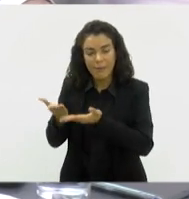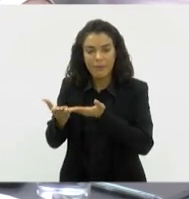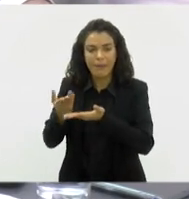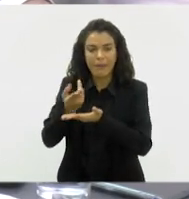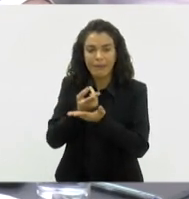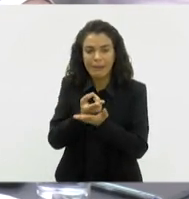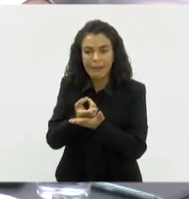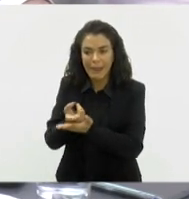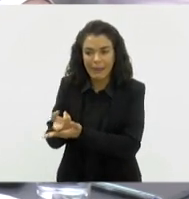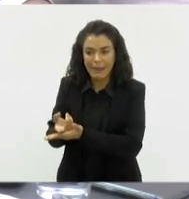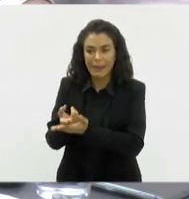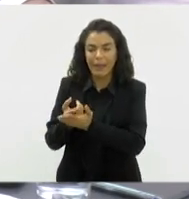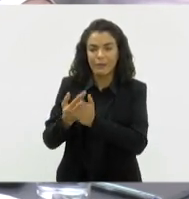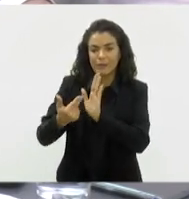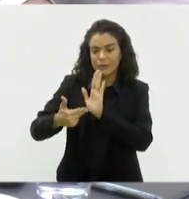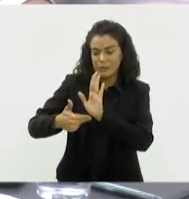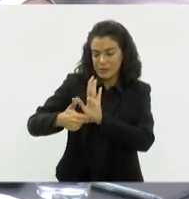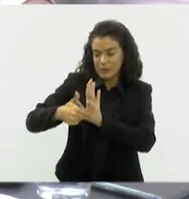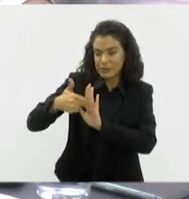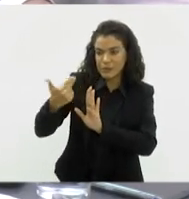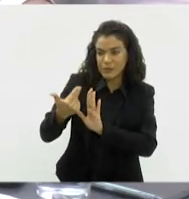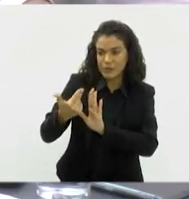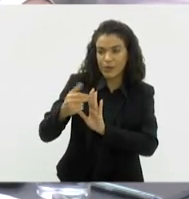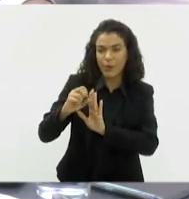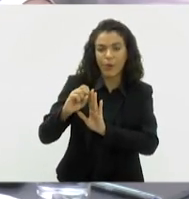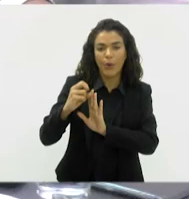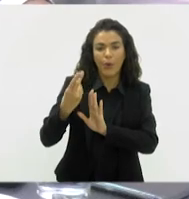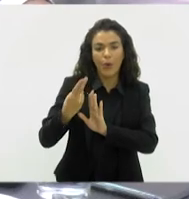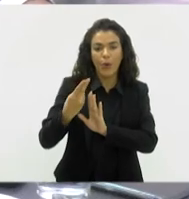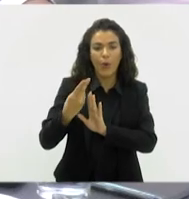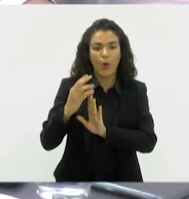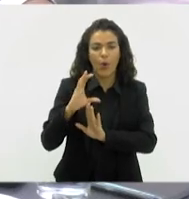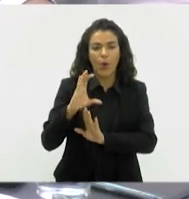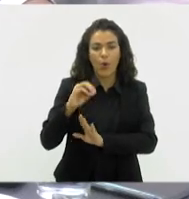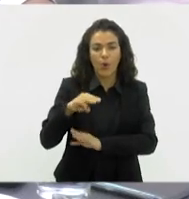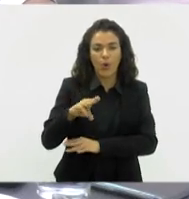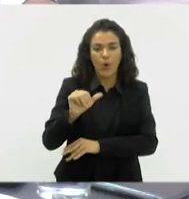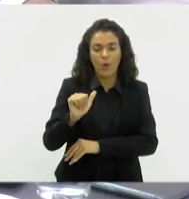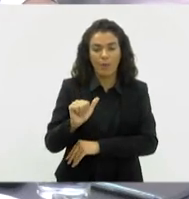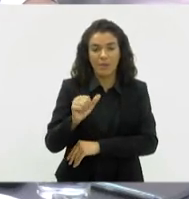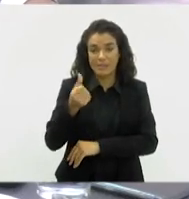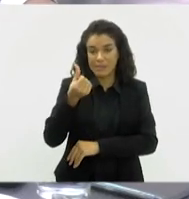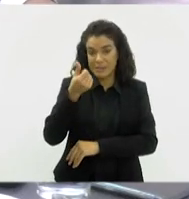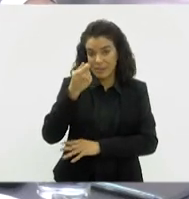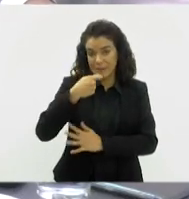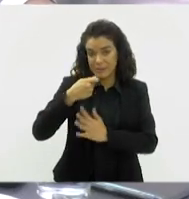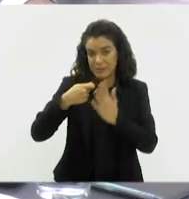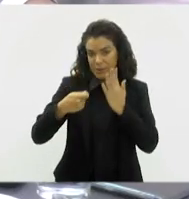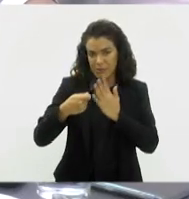internado para uma cirurgia ou ficado em coma 6 meses, não me faz um